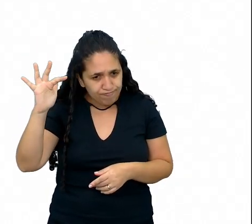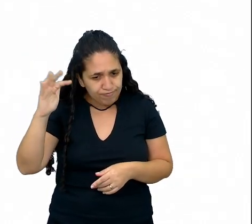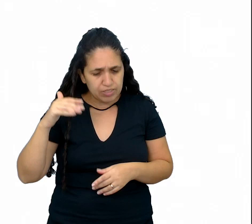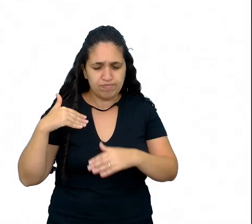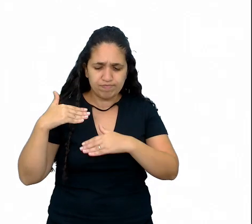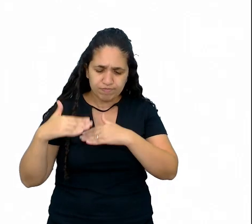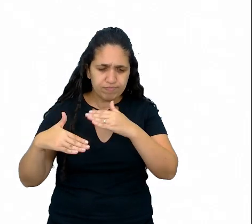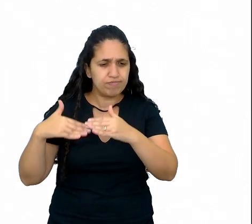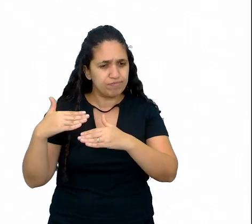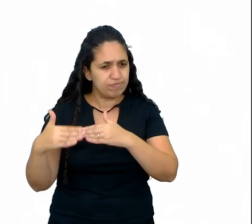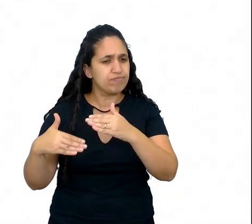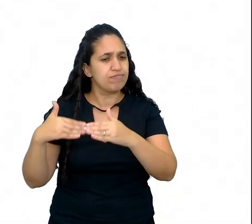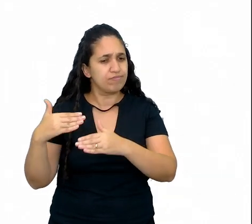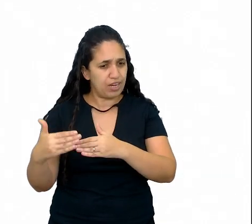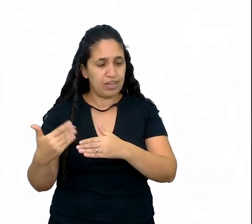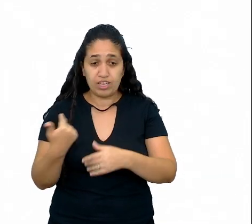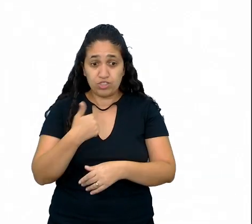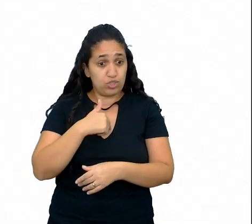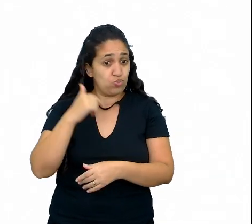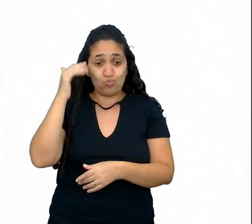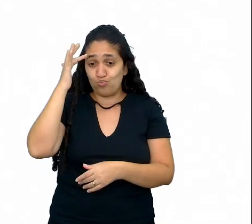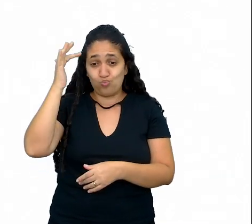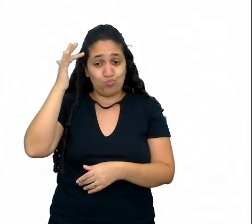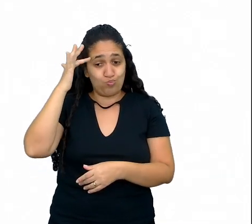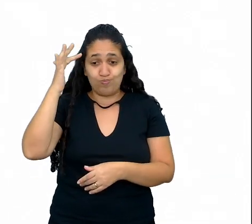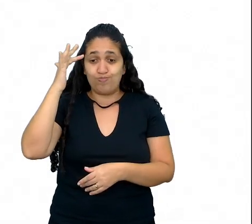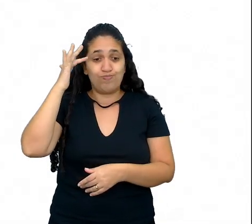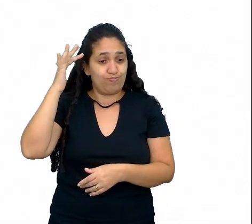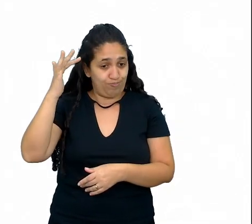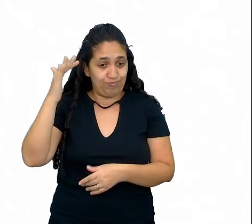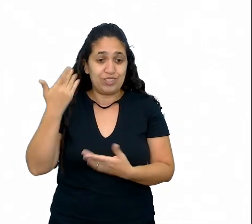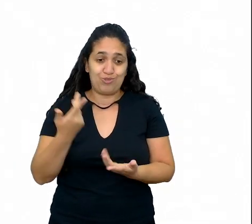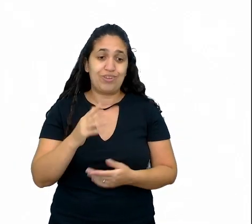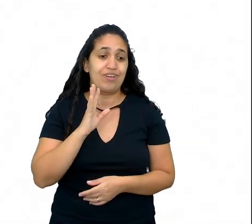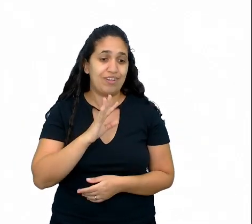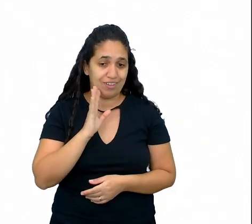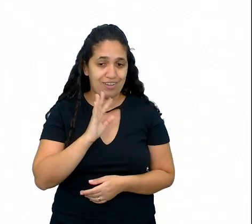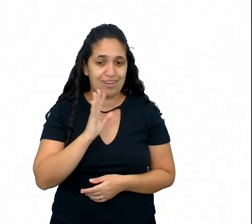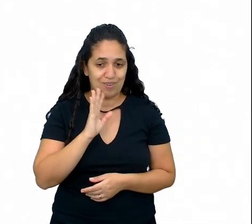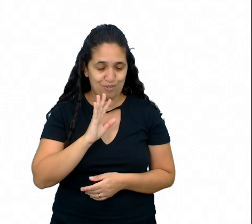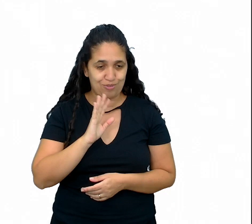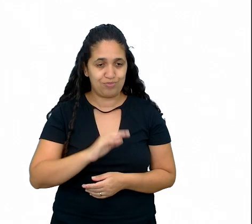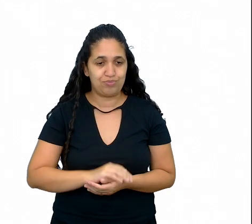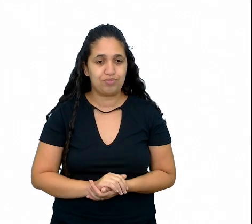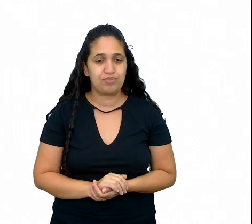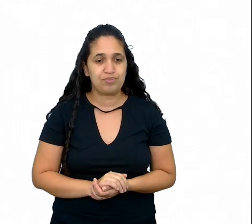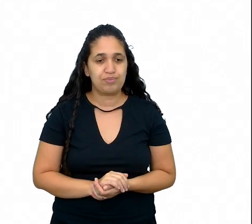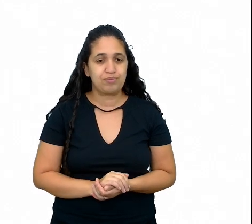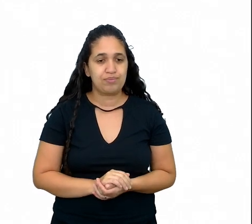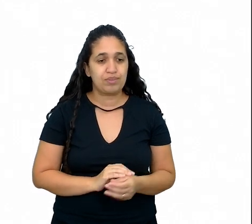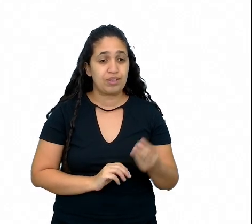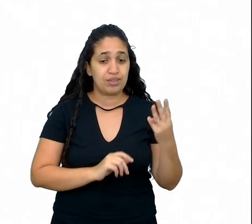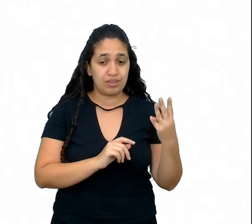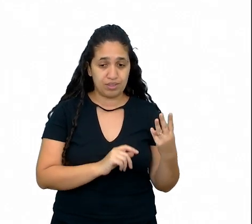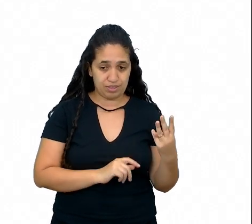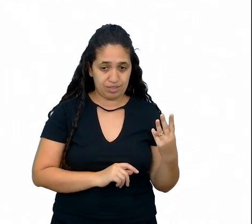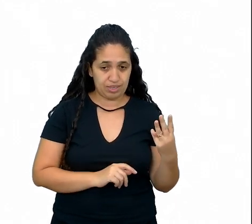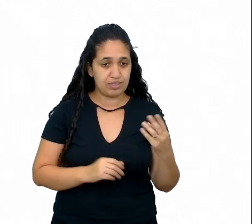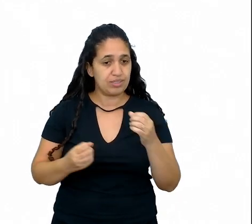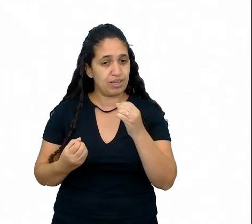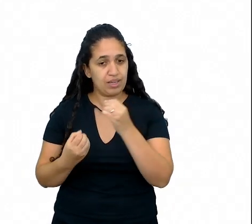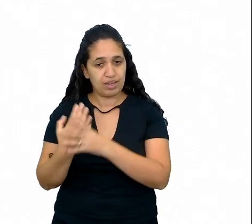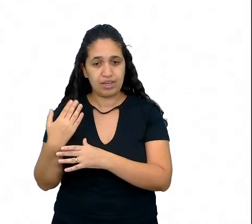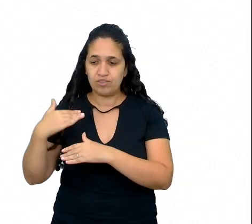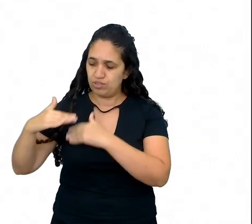acontecendo de uma maneira que a gente jamais imaginou, tá, isso que é bacana. A criação, desenvolvimento e